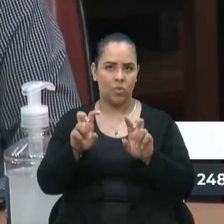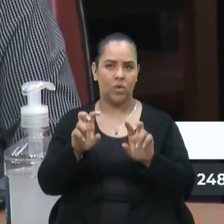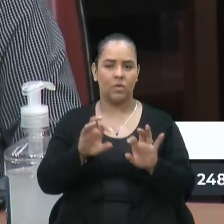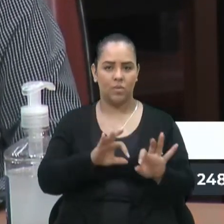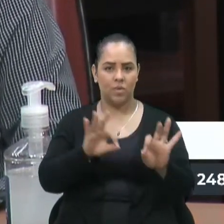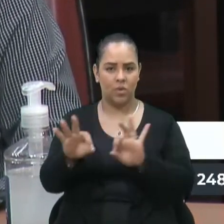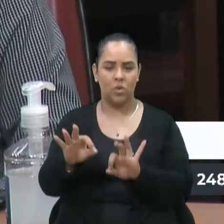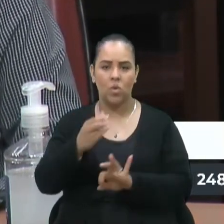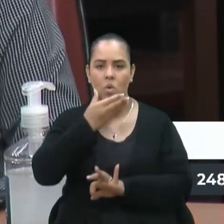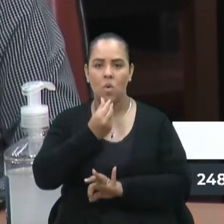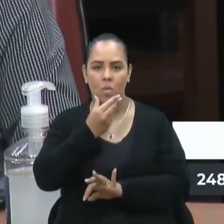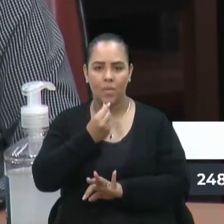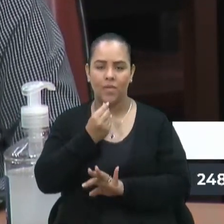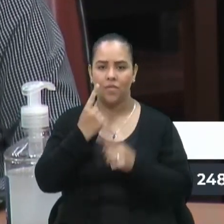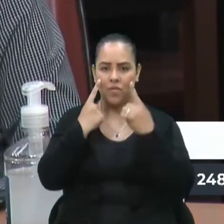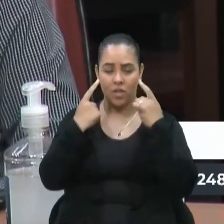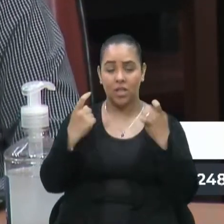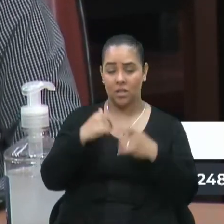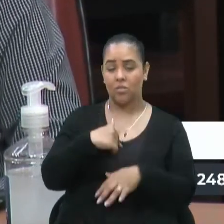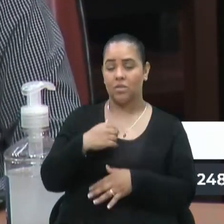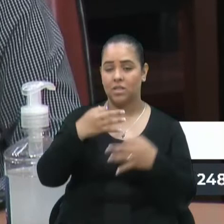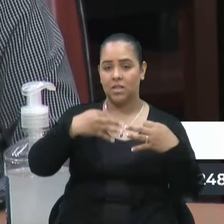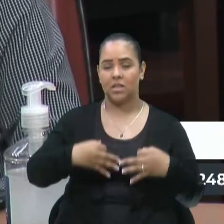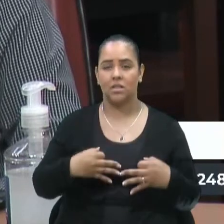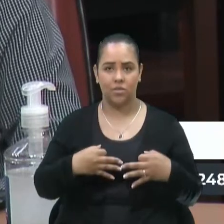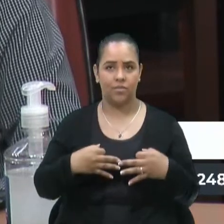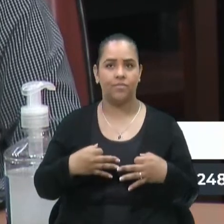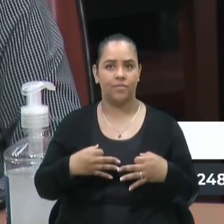acompanhamento dos homens agressores, e eu tenho certeza